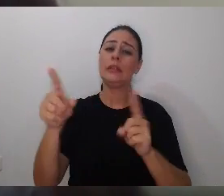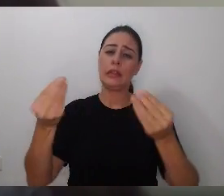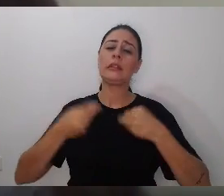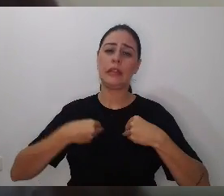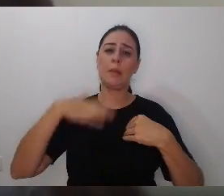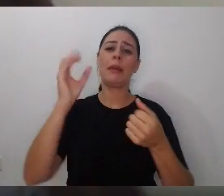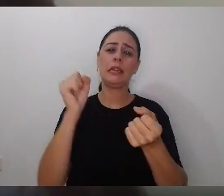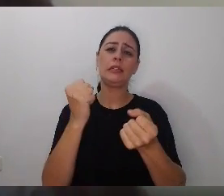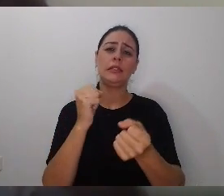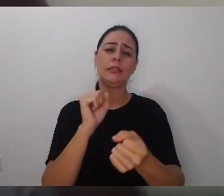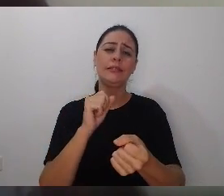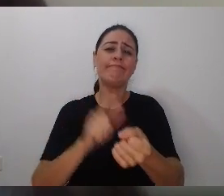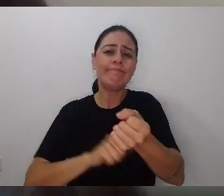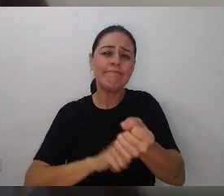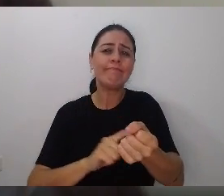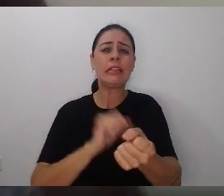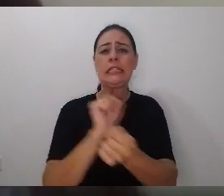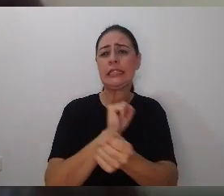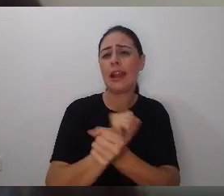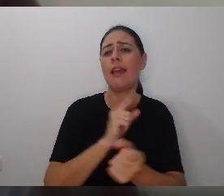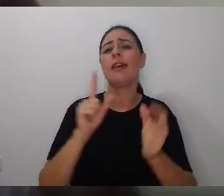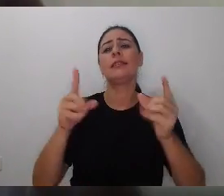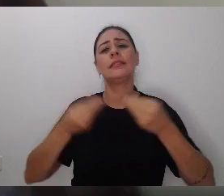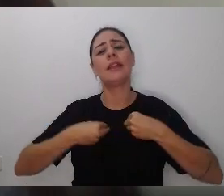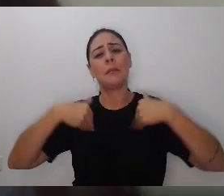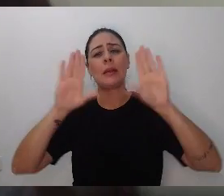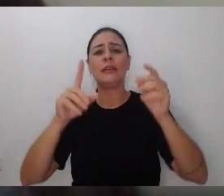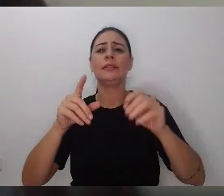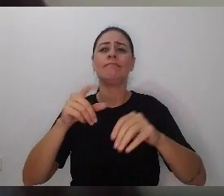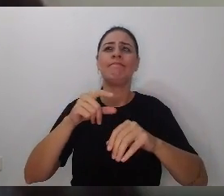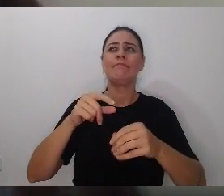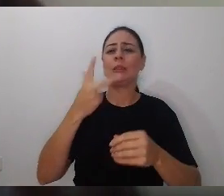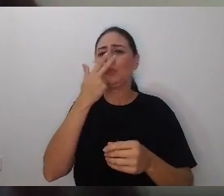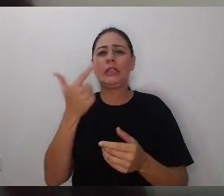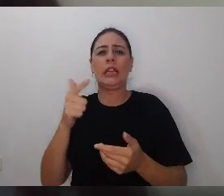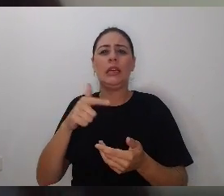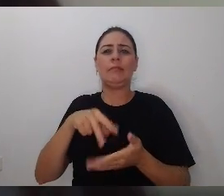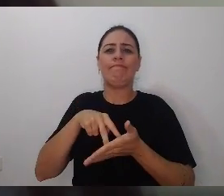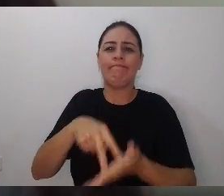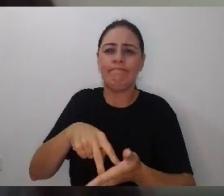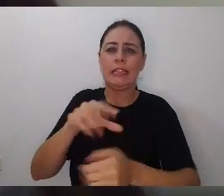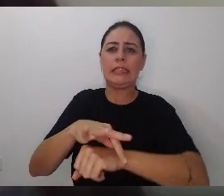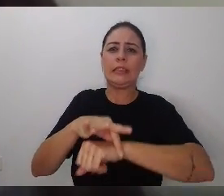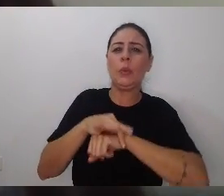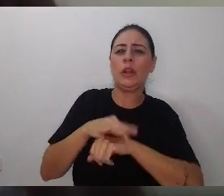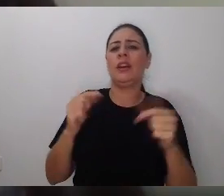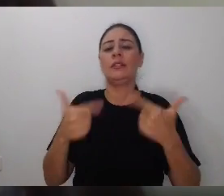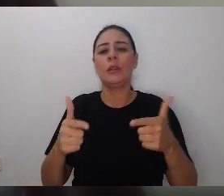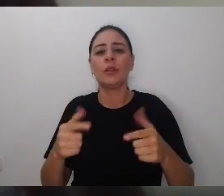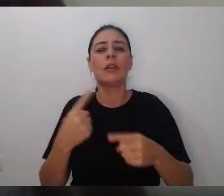e isso tudo aumenta bastante o estresse, a ansiedade, é um tempo de insegurança, a gente não tem